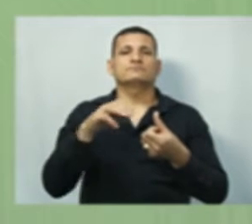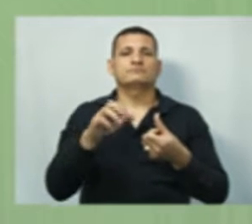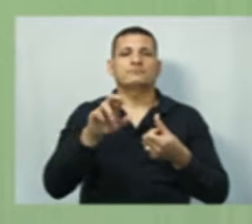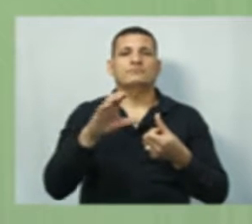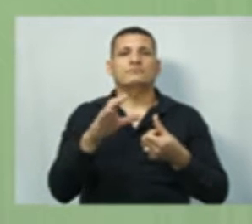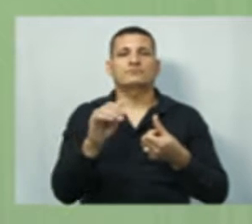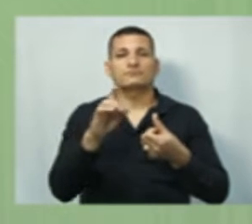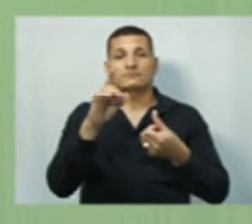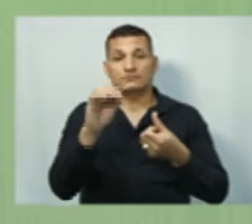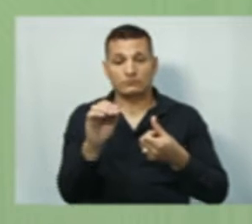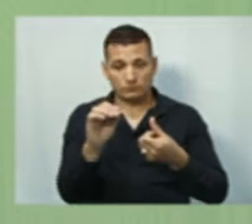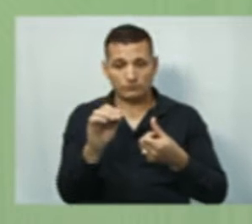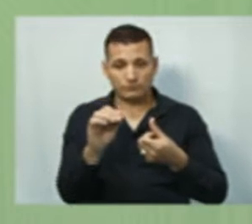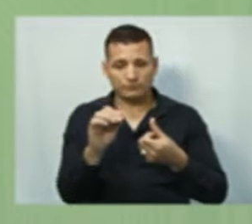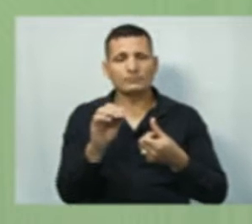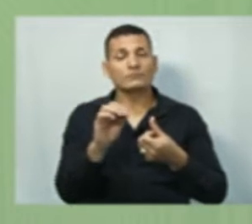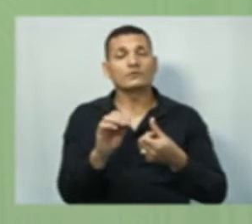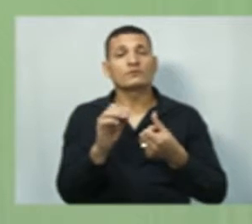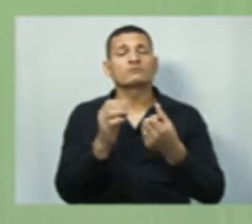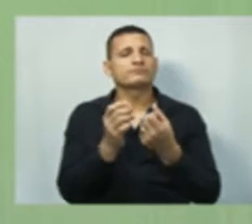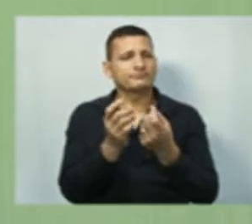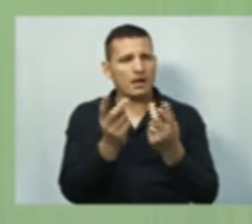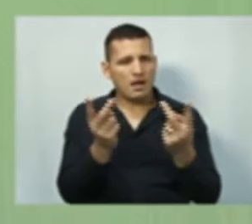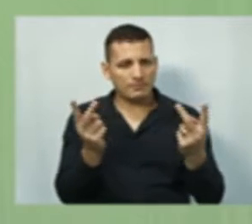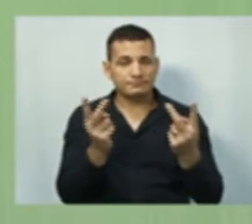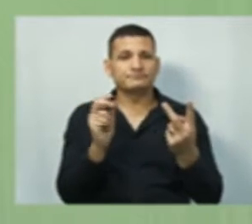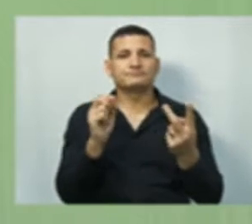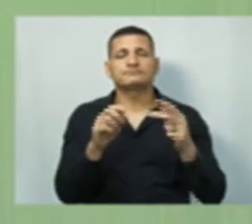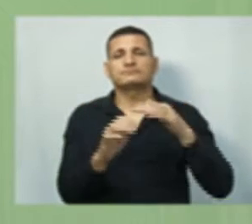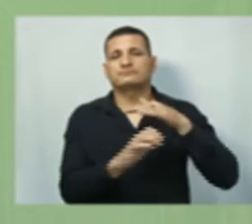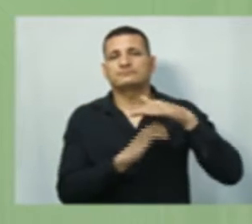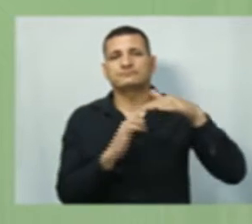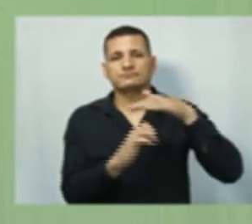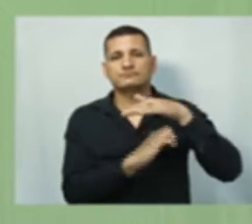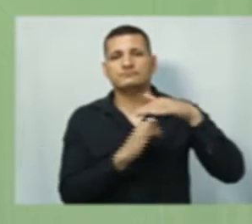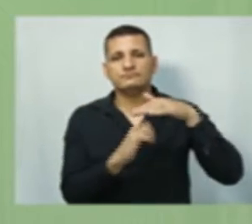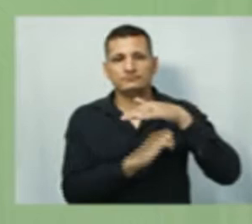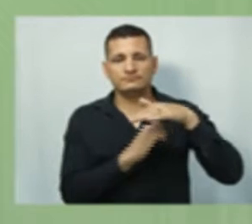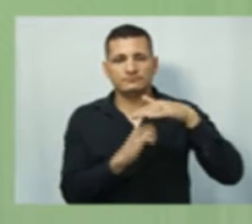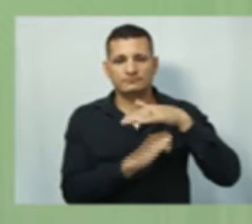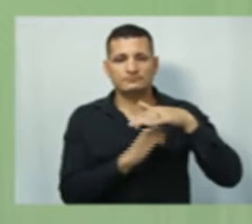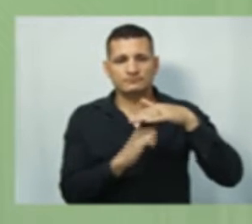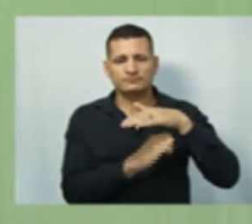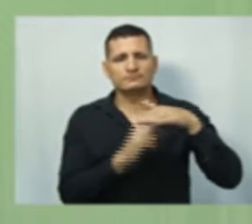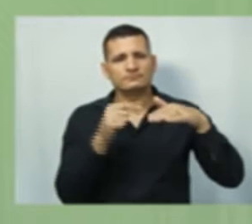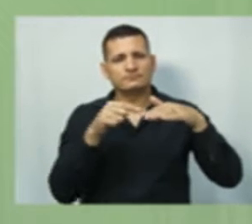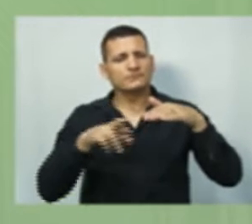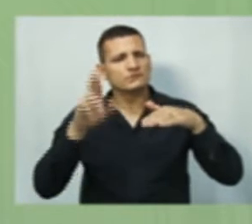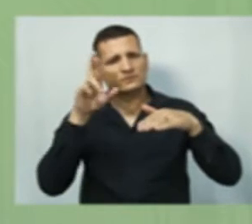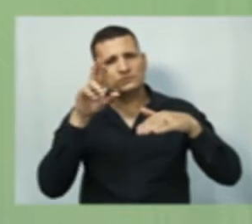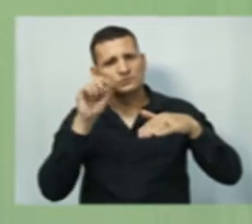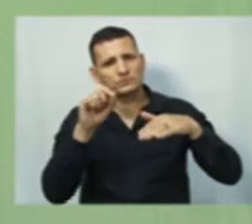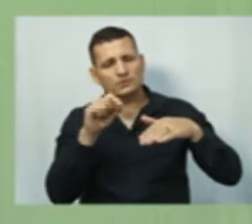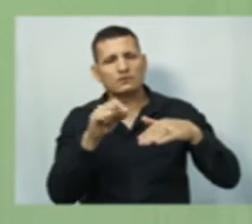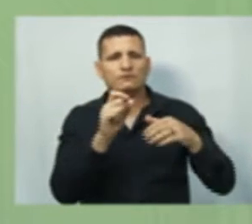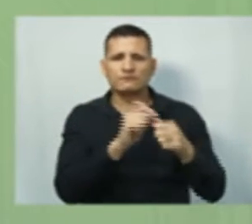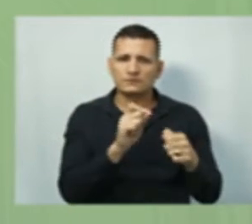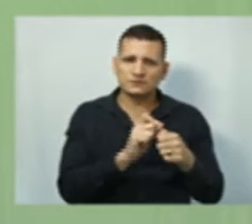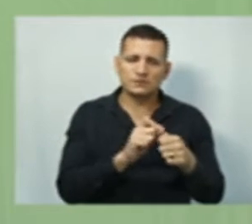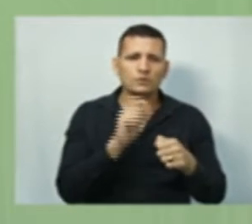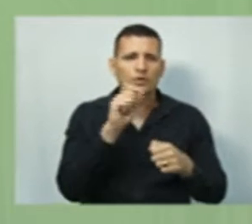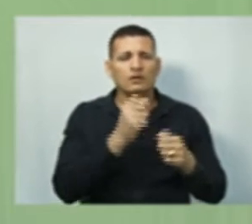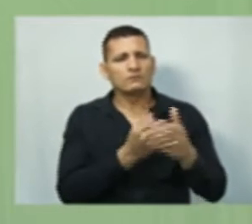que em uma economia de mercado, as empresas decidem o que produzir, quanto produzir e o que